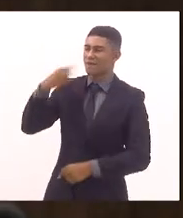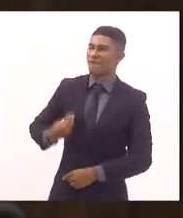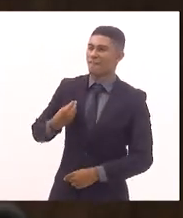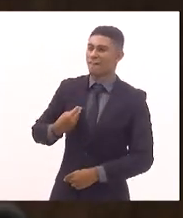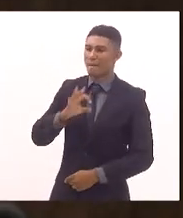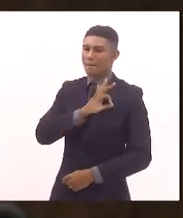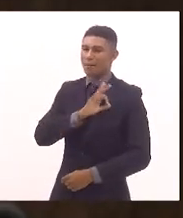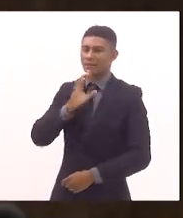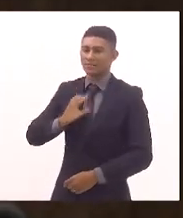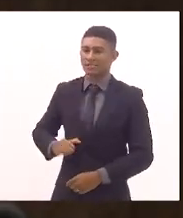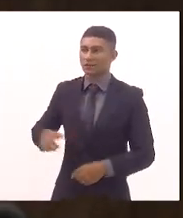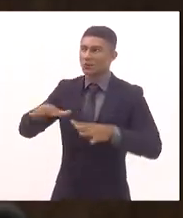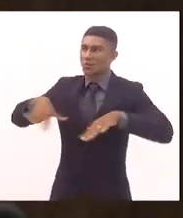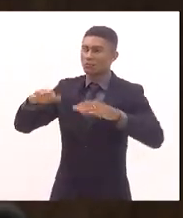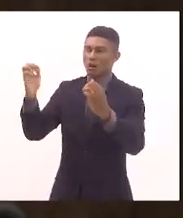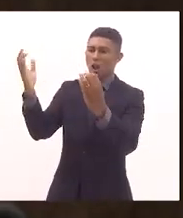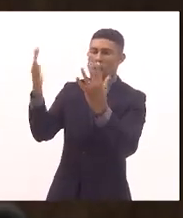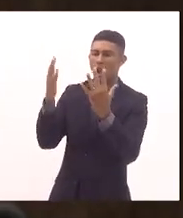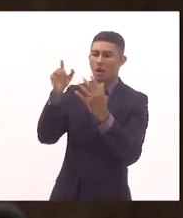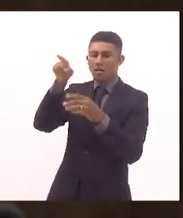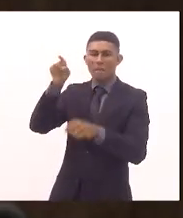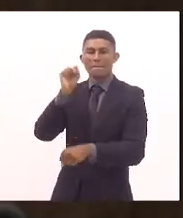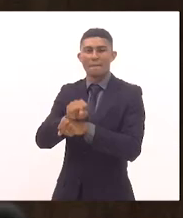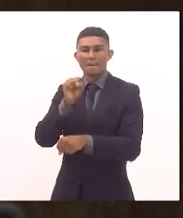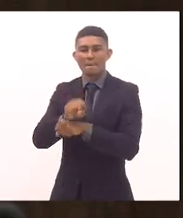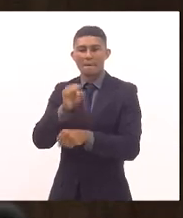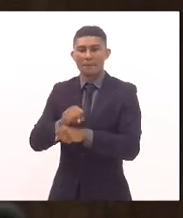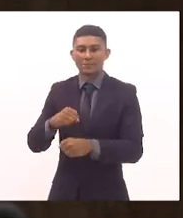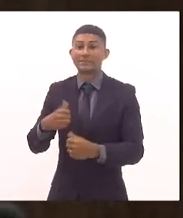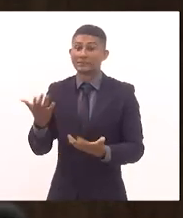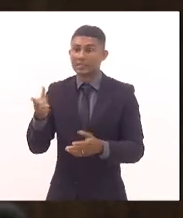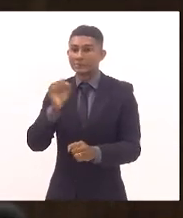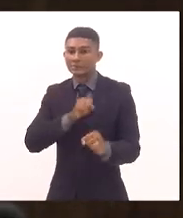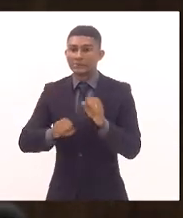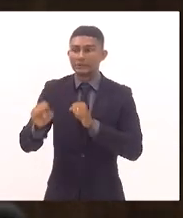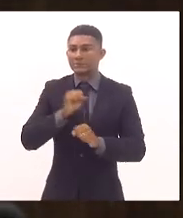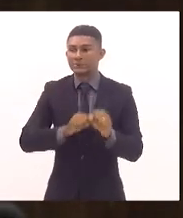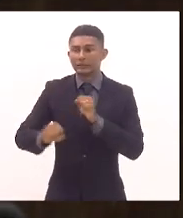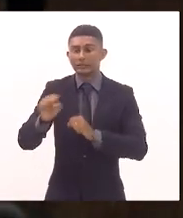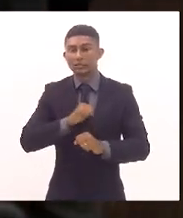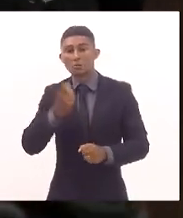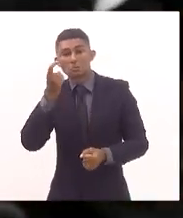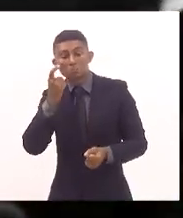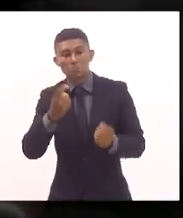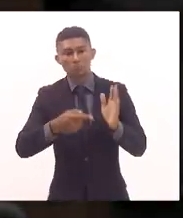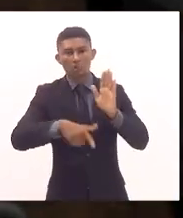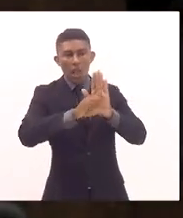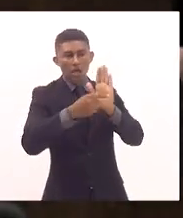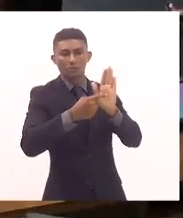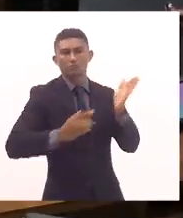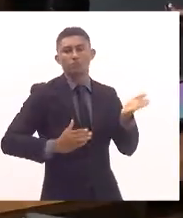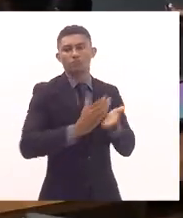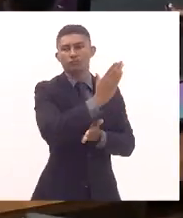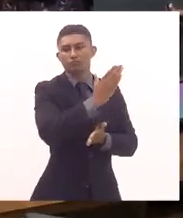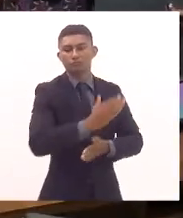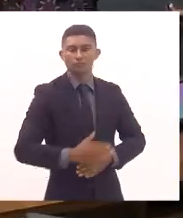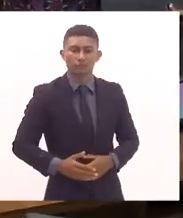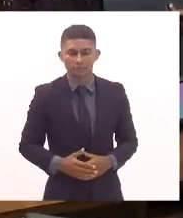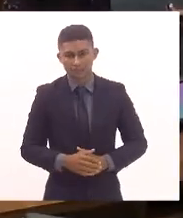que está toda aqui aguardando ansiosamente a aprovação da lei orgânica.